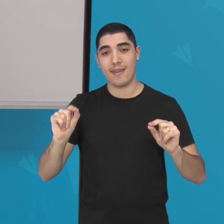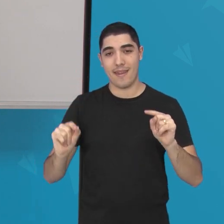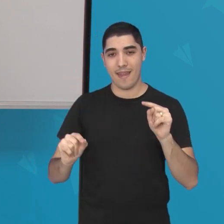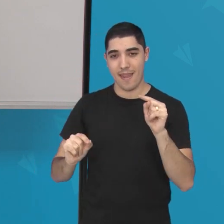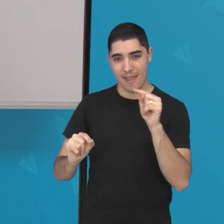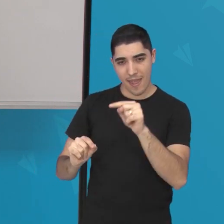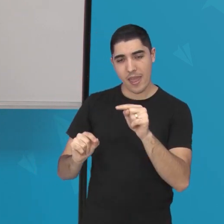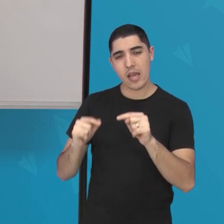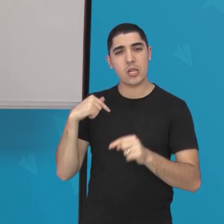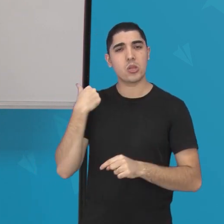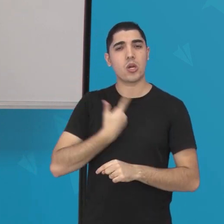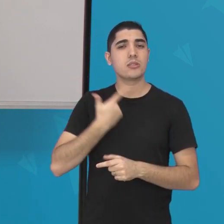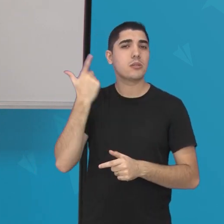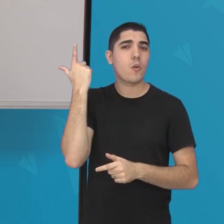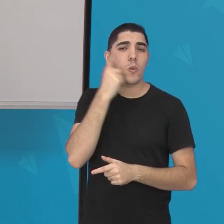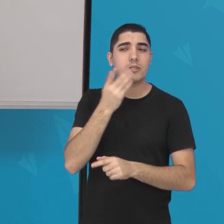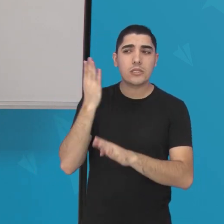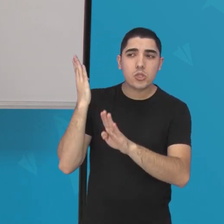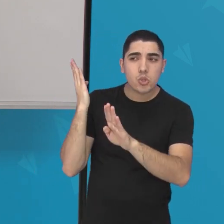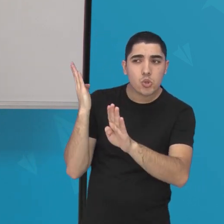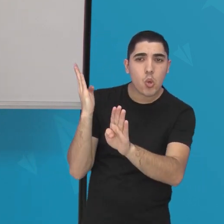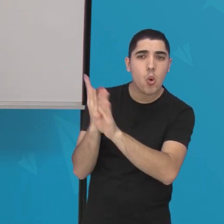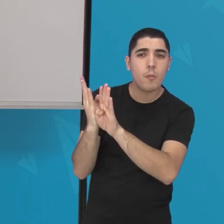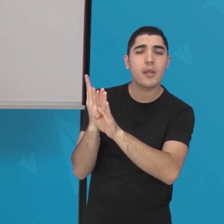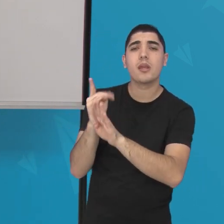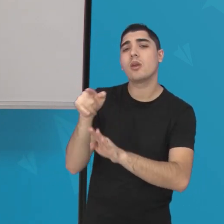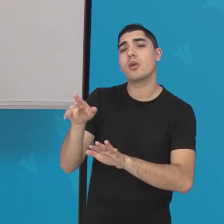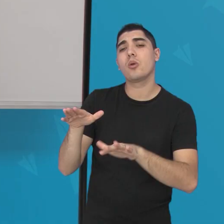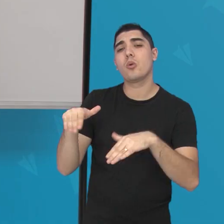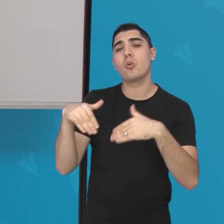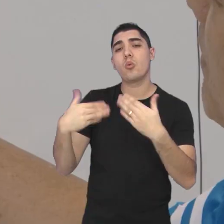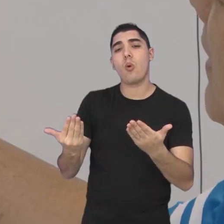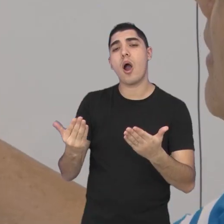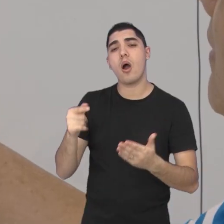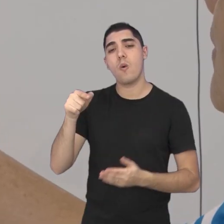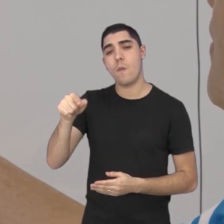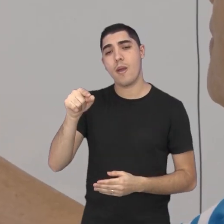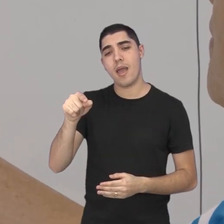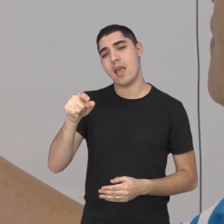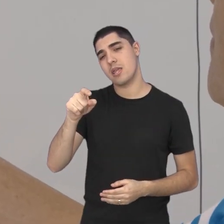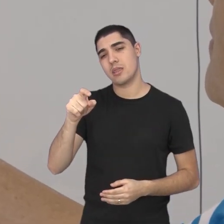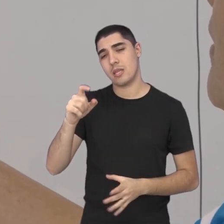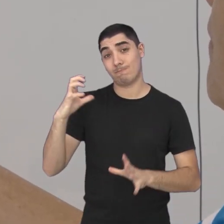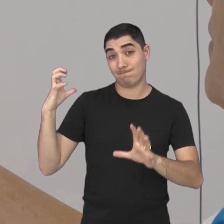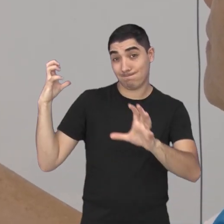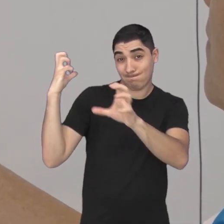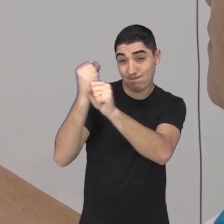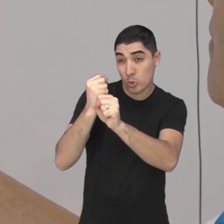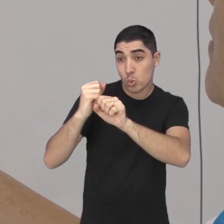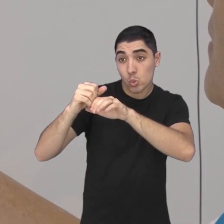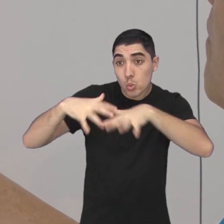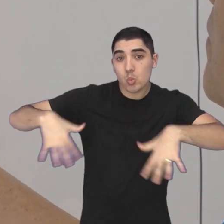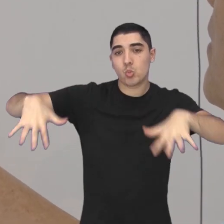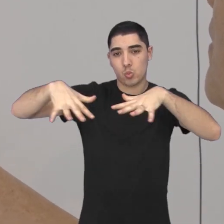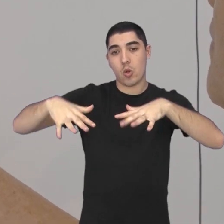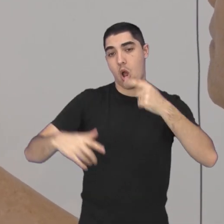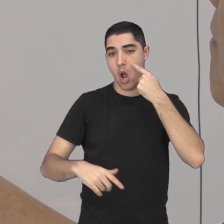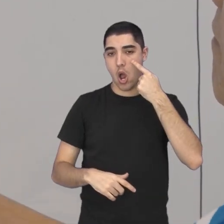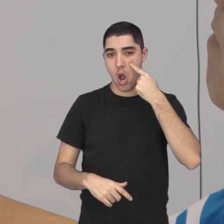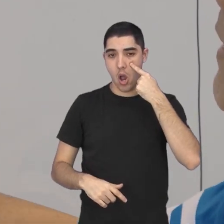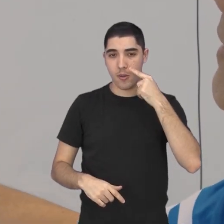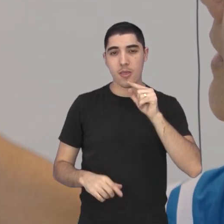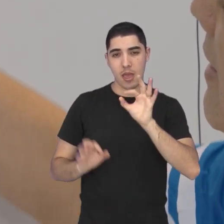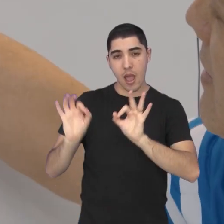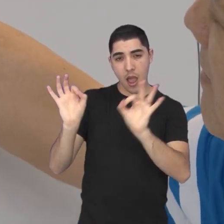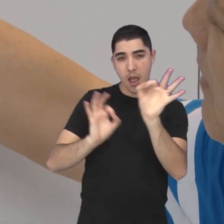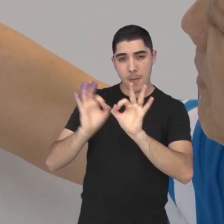fazer, né, para descobrir qual que é a raiz? A gente vai pegar aqui, escrever assim, ó, 5x, e